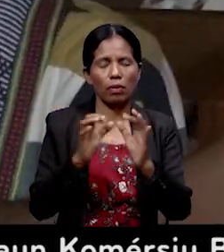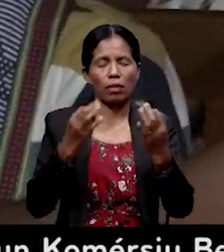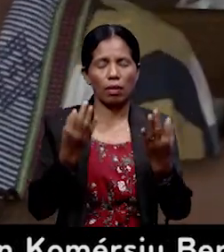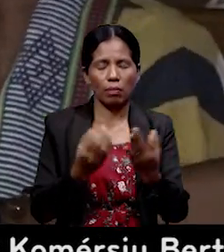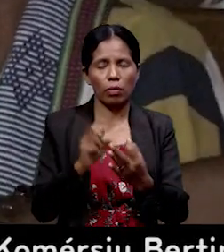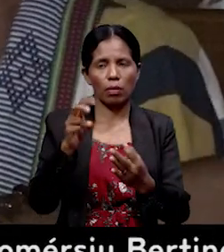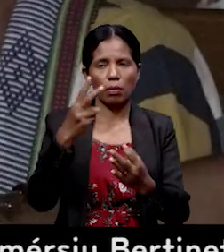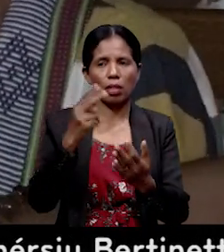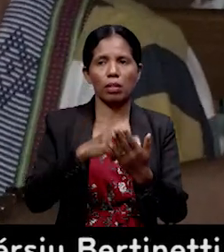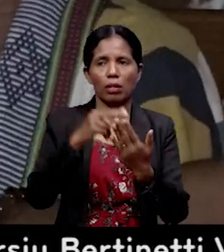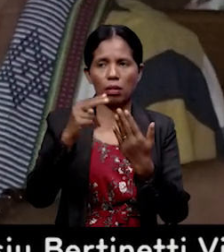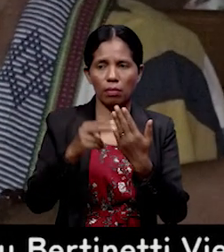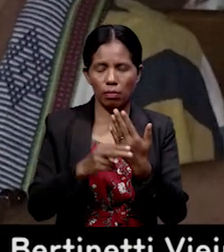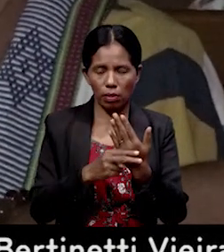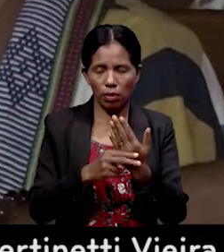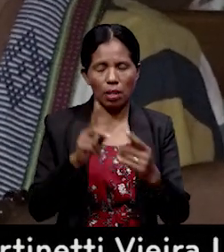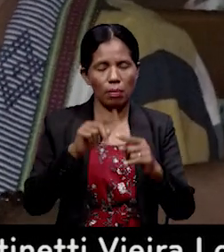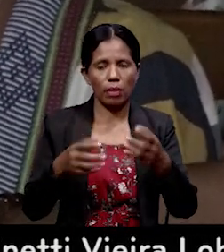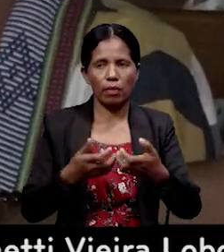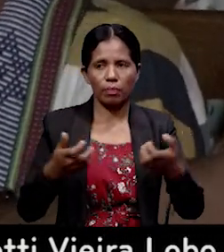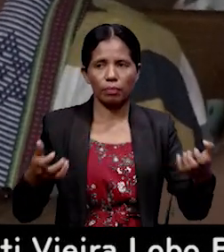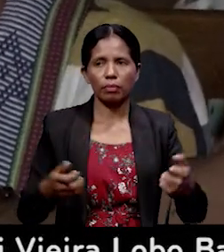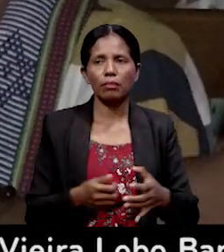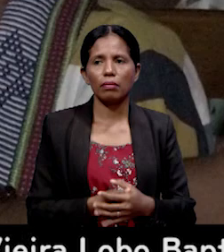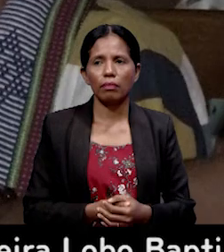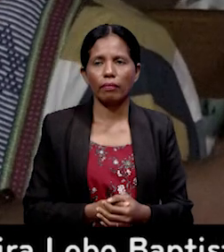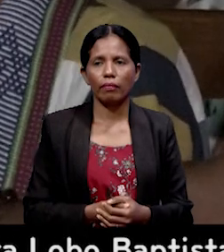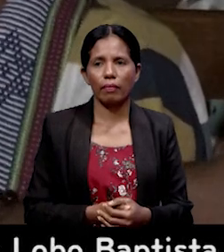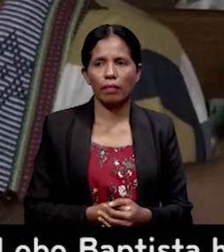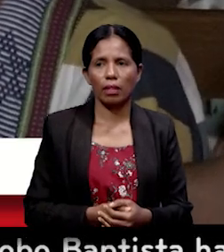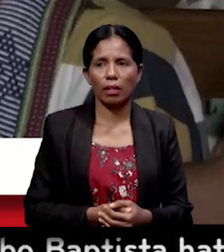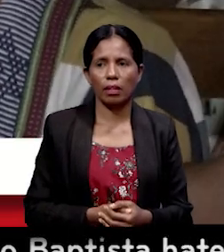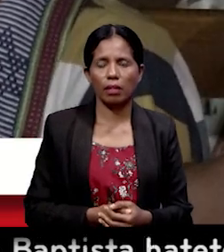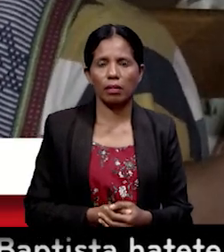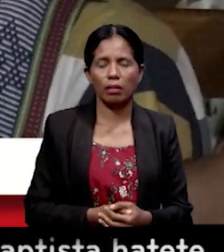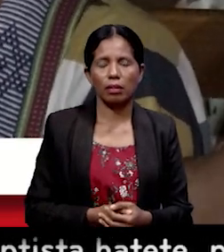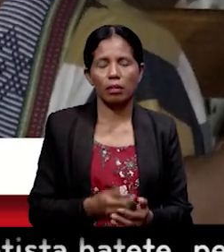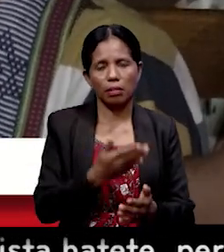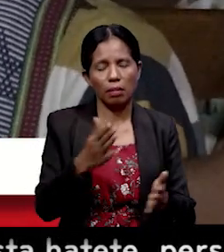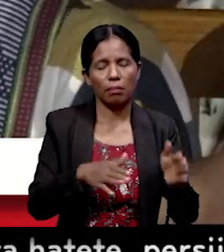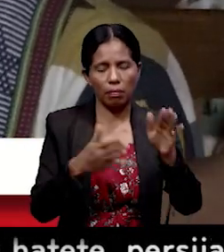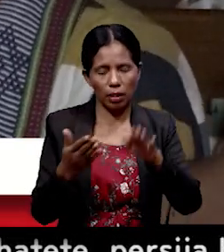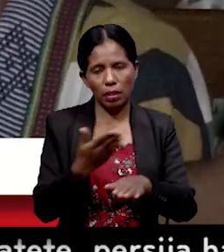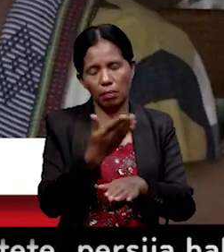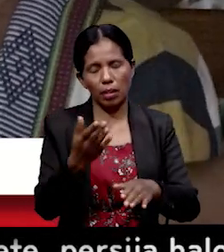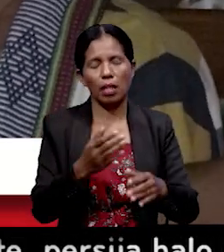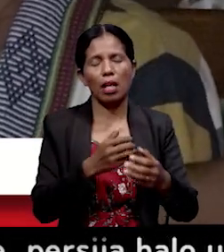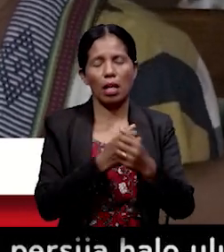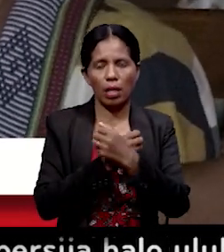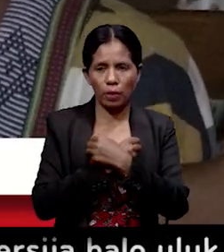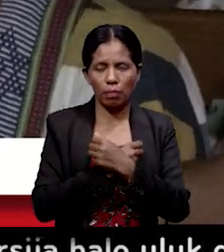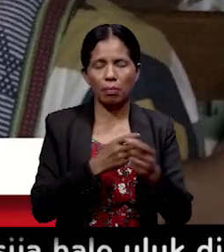Na Ihira, Hadomi Malu. Sebastião Mate, Imi Hadomi, Nema Rode Aifuna, Neba,